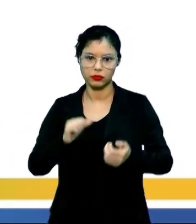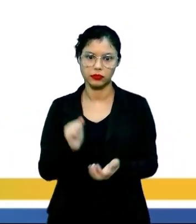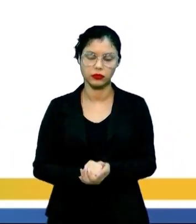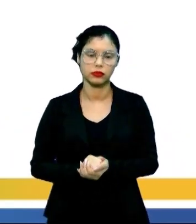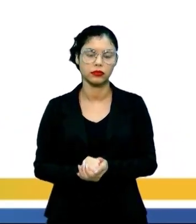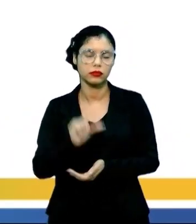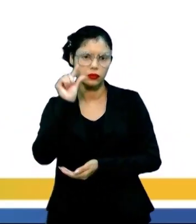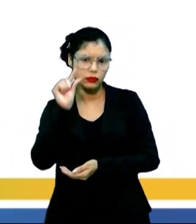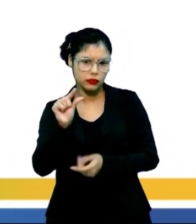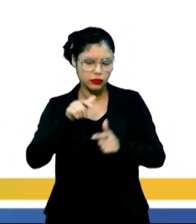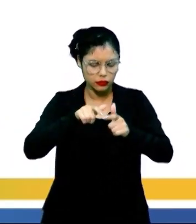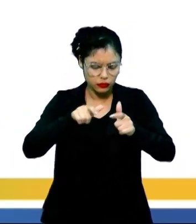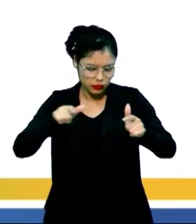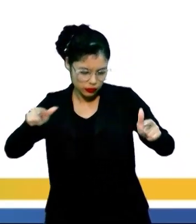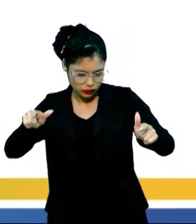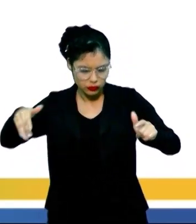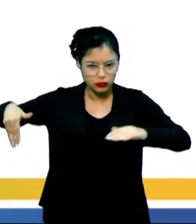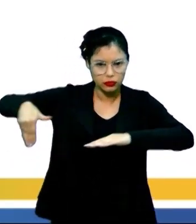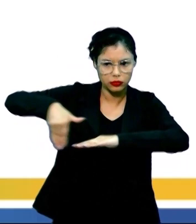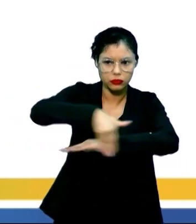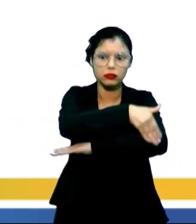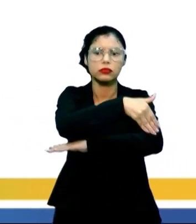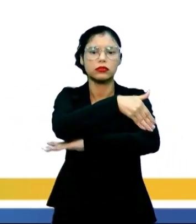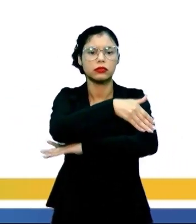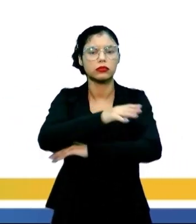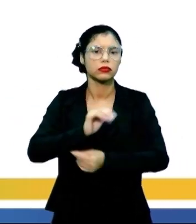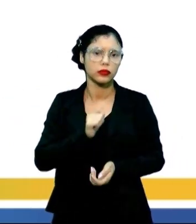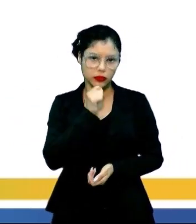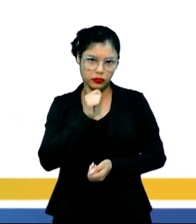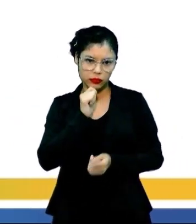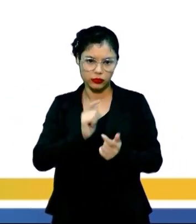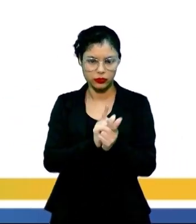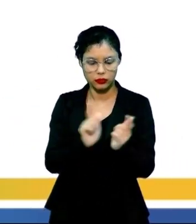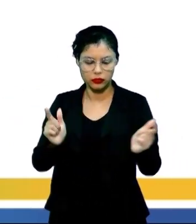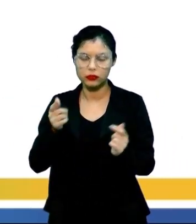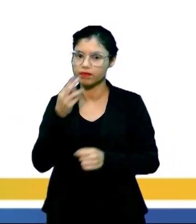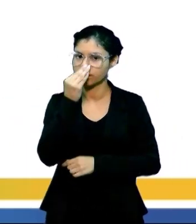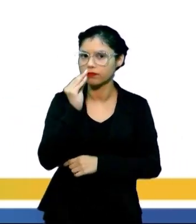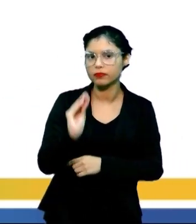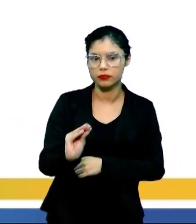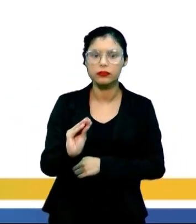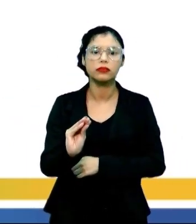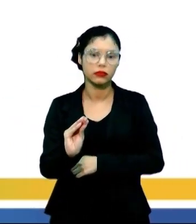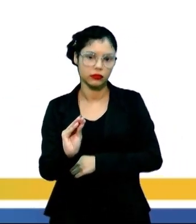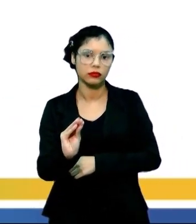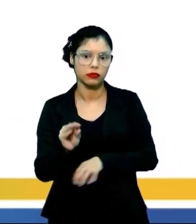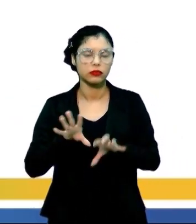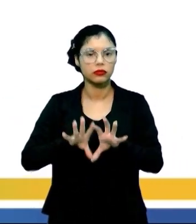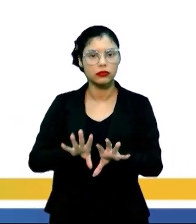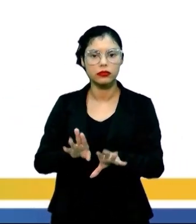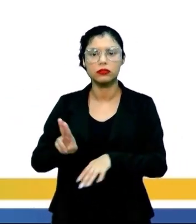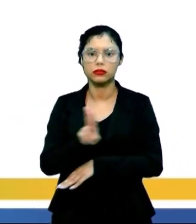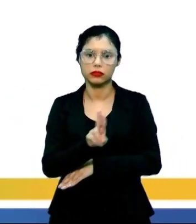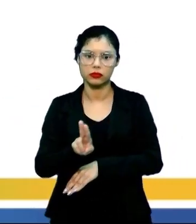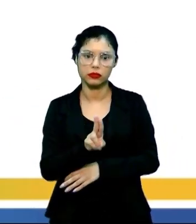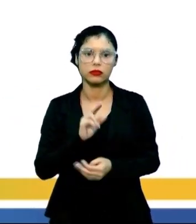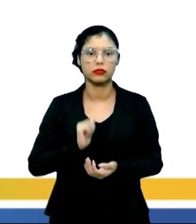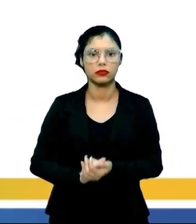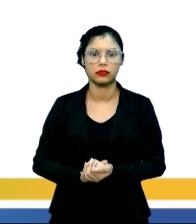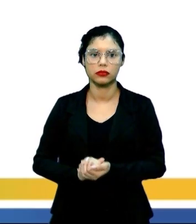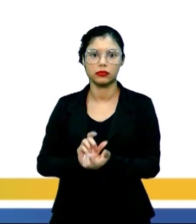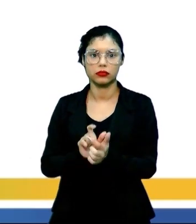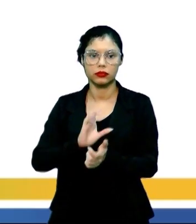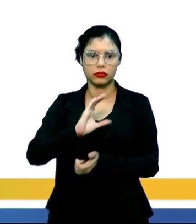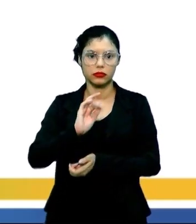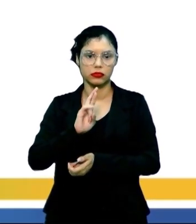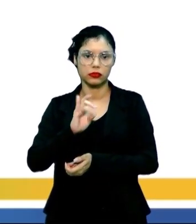uma pequena rua, Então são dimensões ao qual não podem ser desprezadas e a este damos o nome de corpo